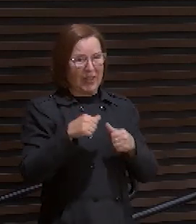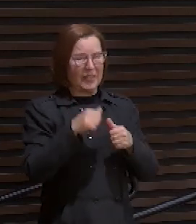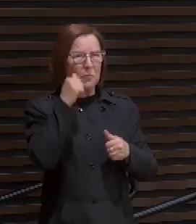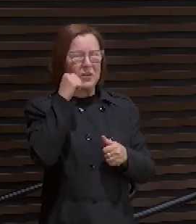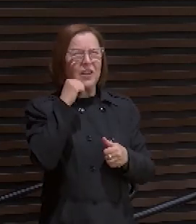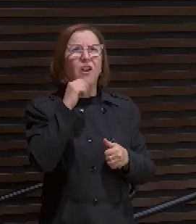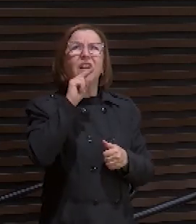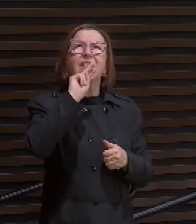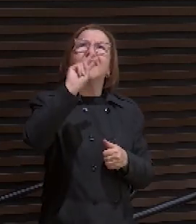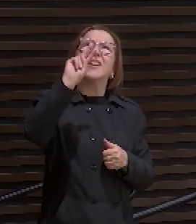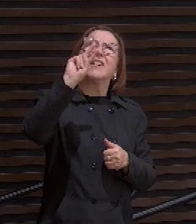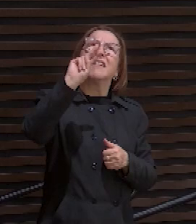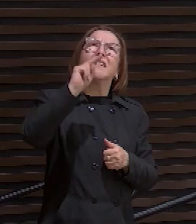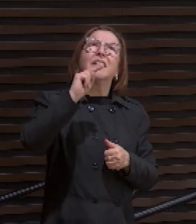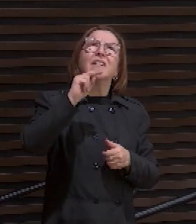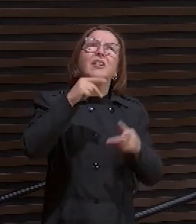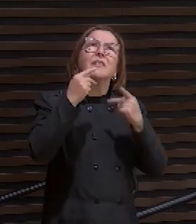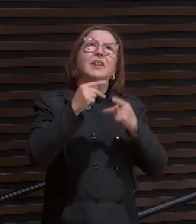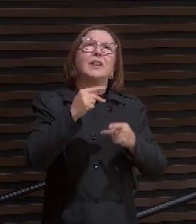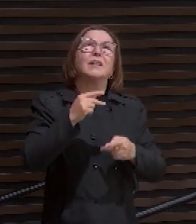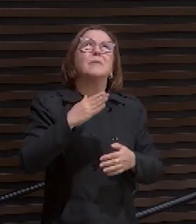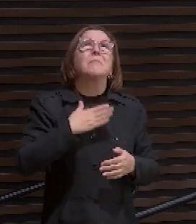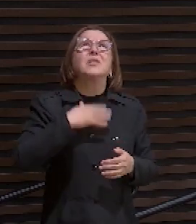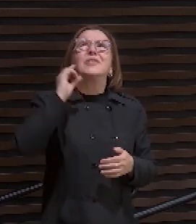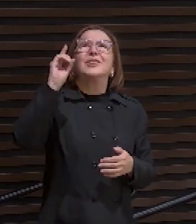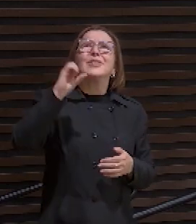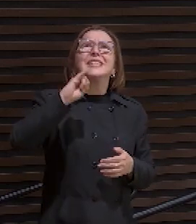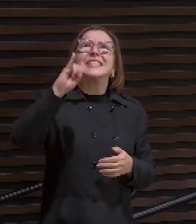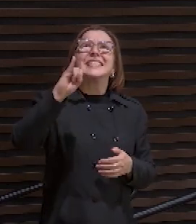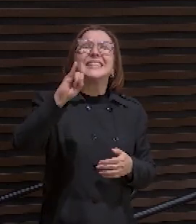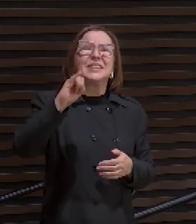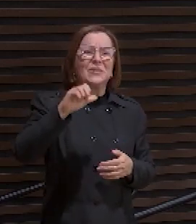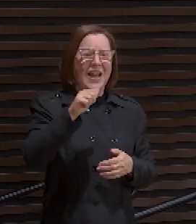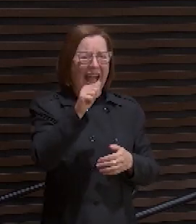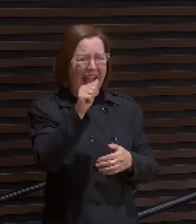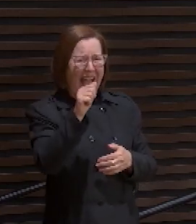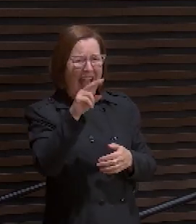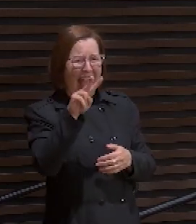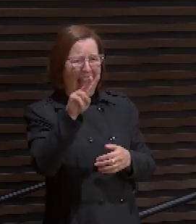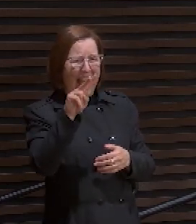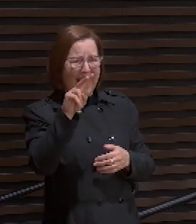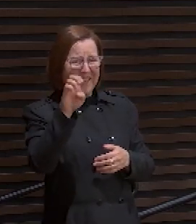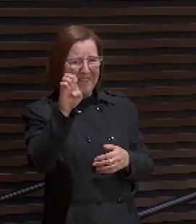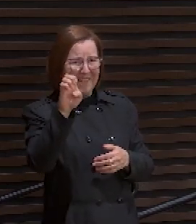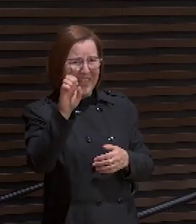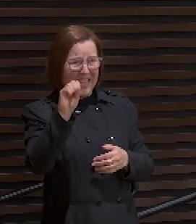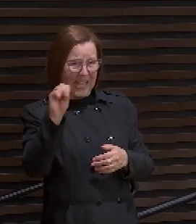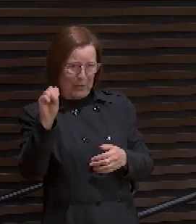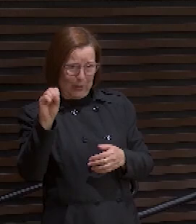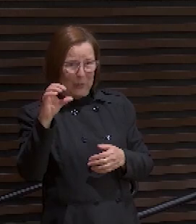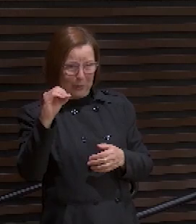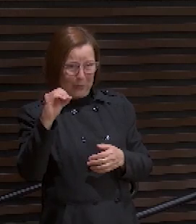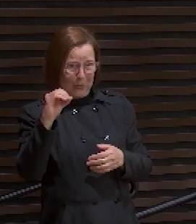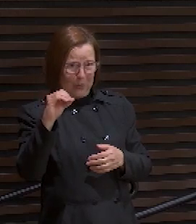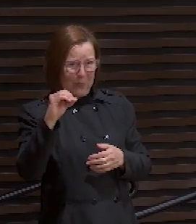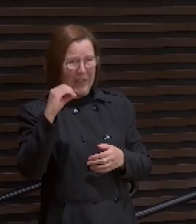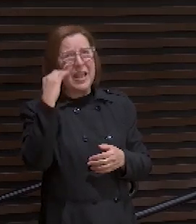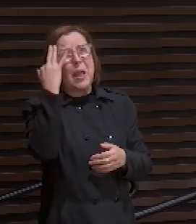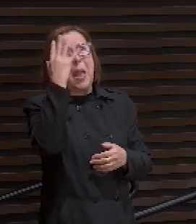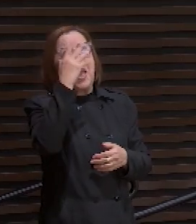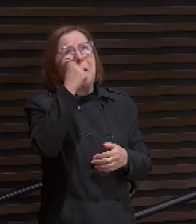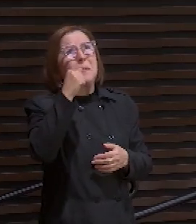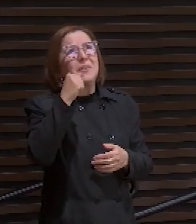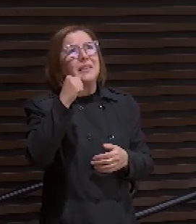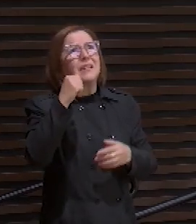dizia assim, meu Deus, se o avesso é lindo desse jeito, imagina o direito. Se o avesso é bonito assim, não